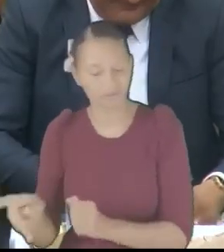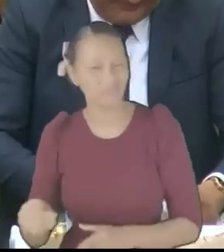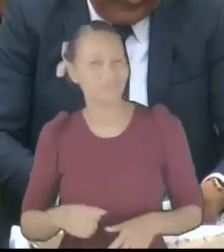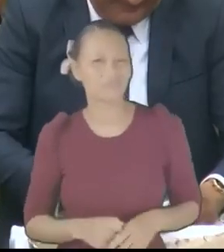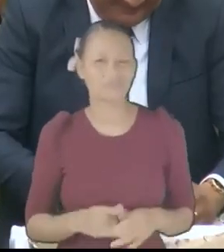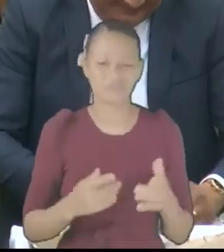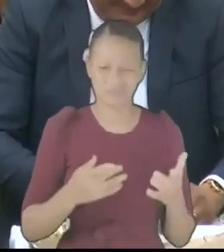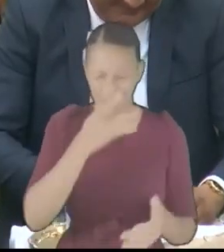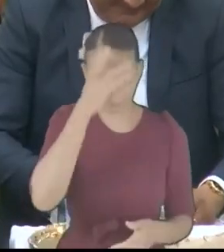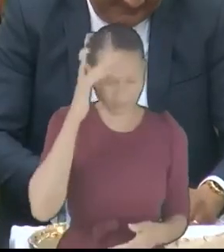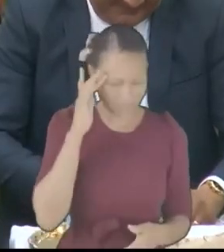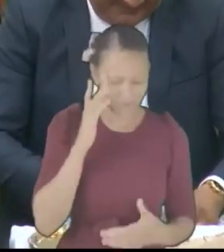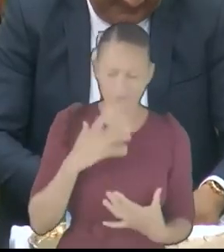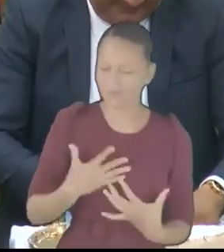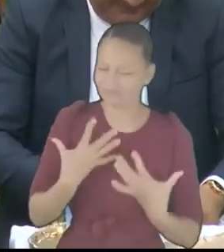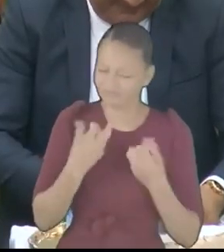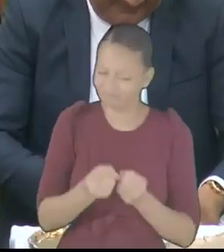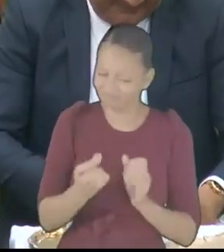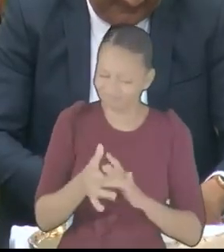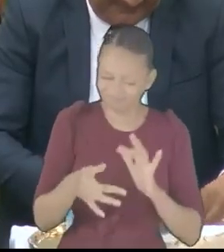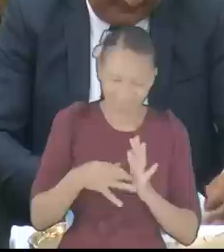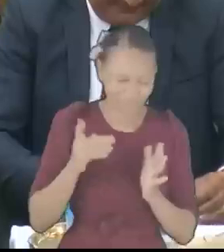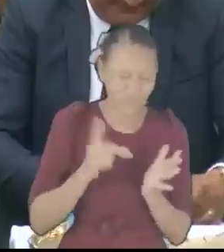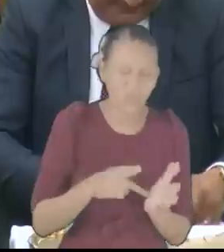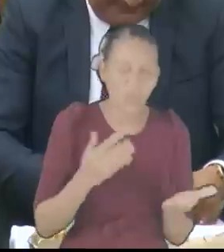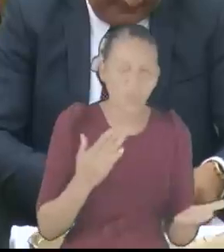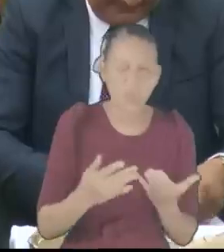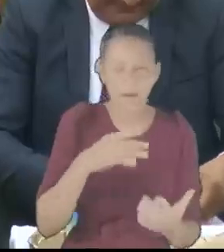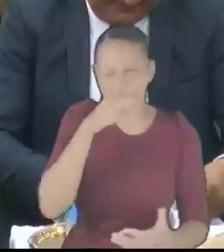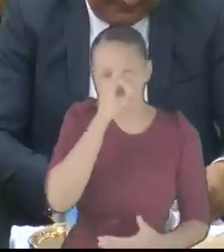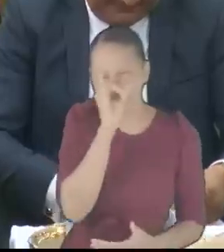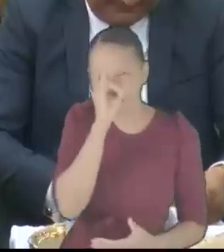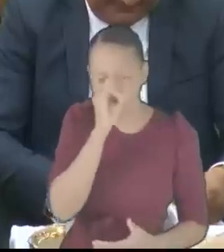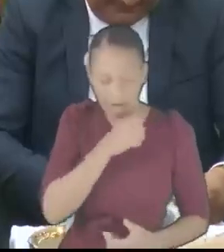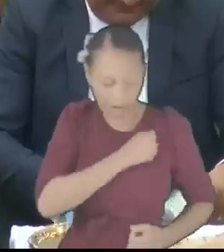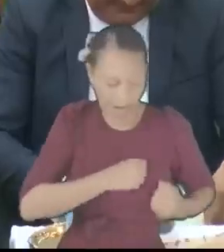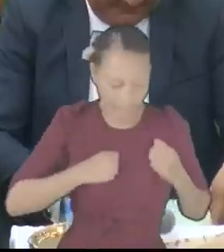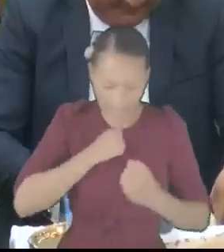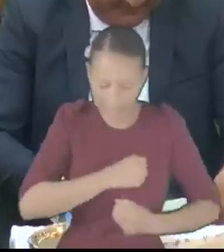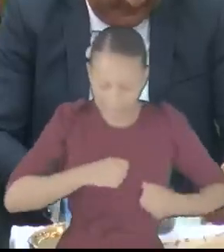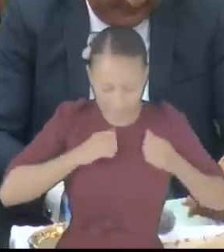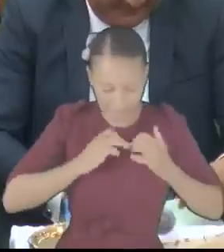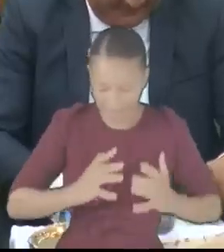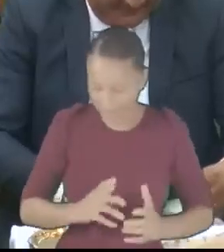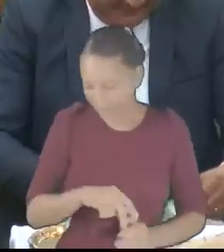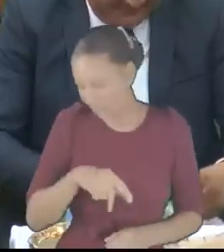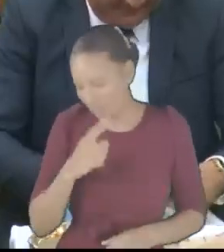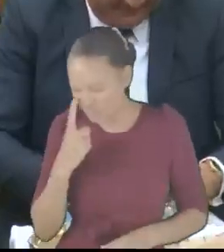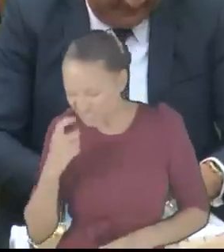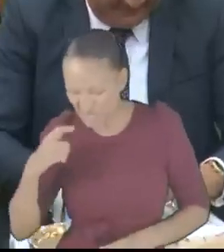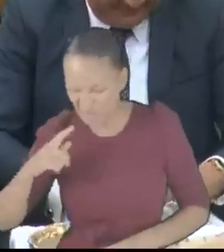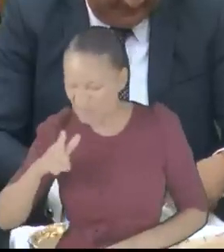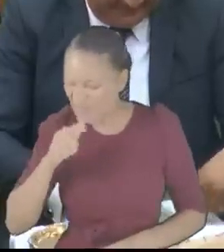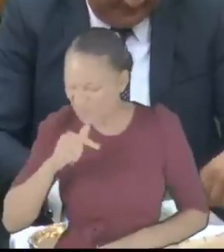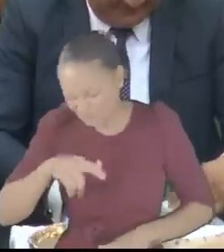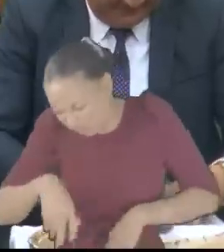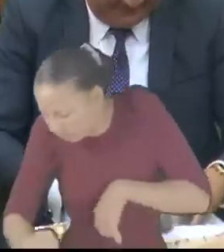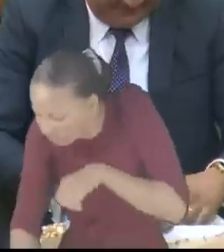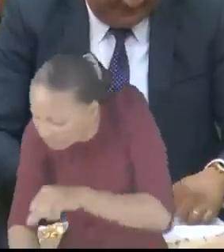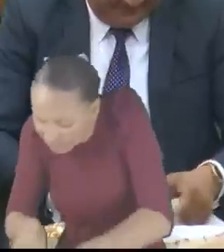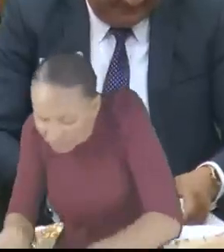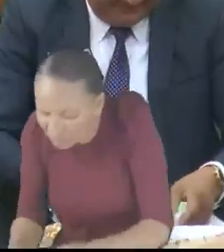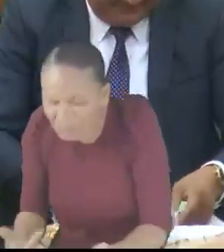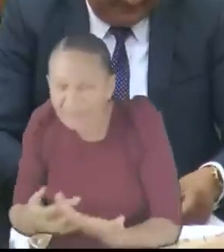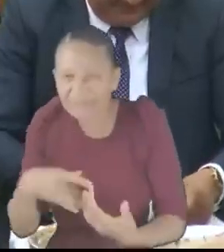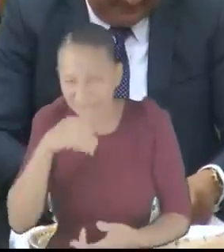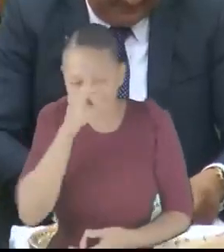pessoa que não nasceu de novo é uma porca lavada que volta para o esponjadouro. Meu irmão, se você der um banho